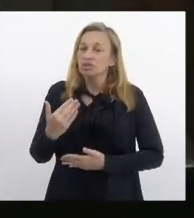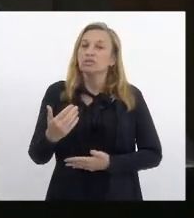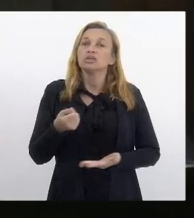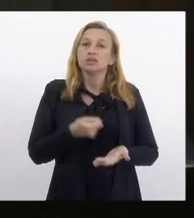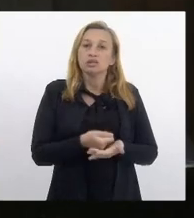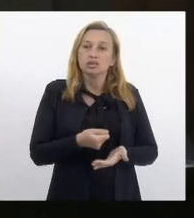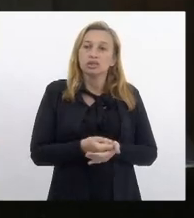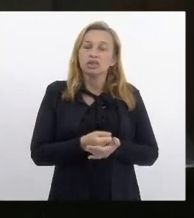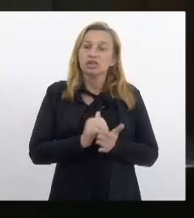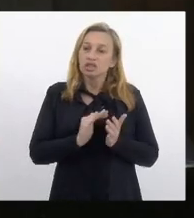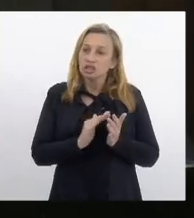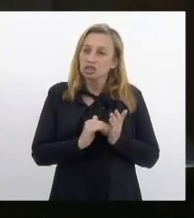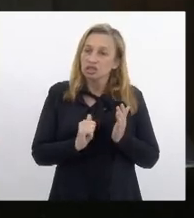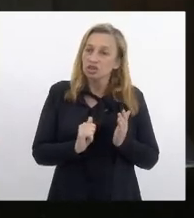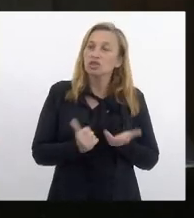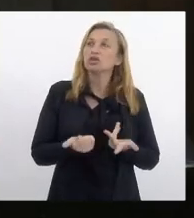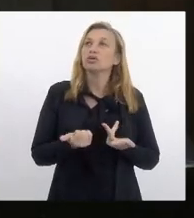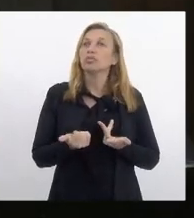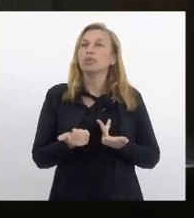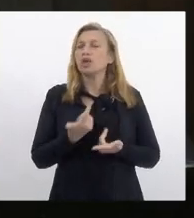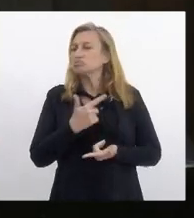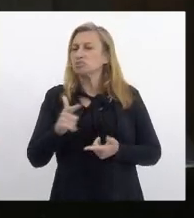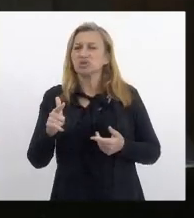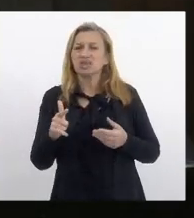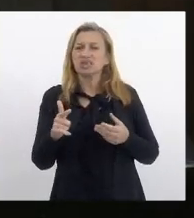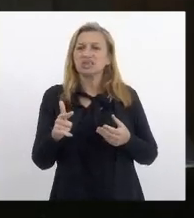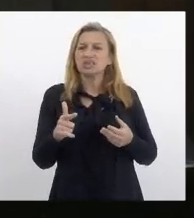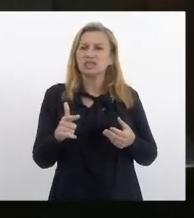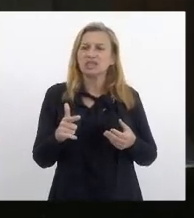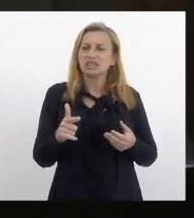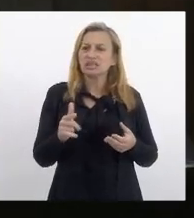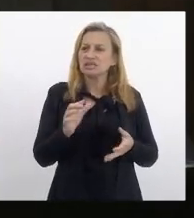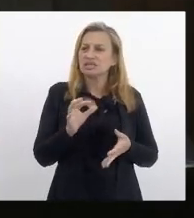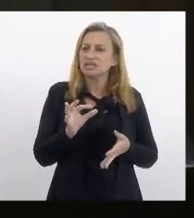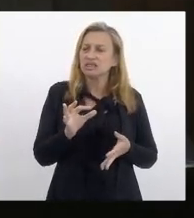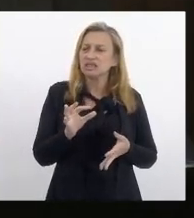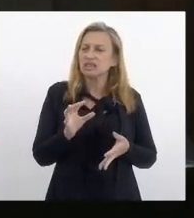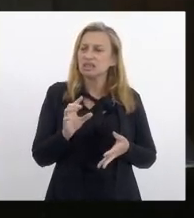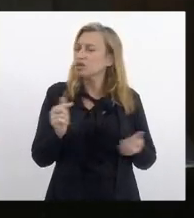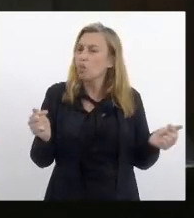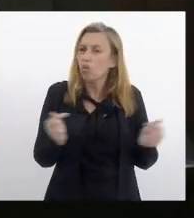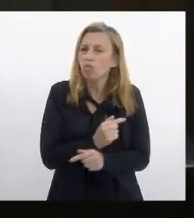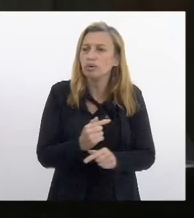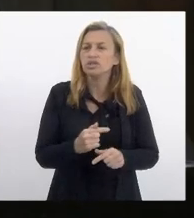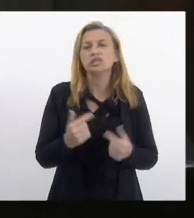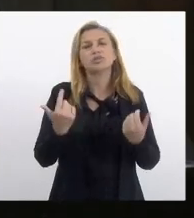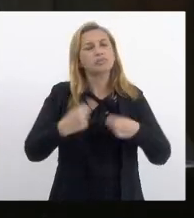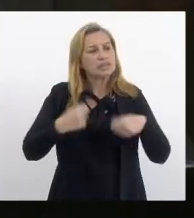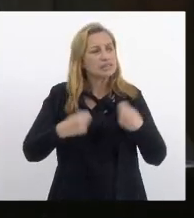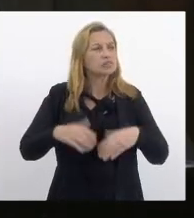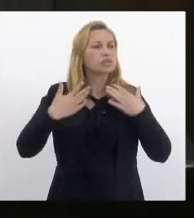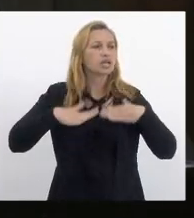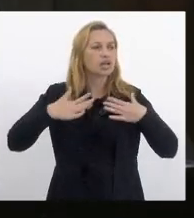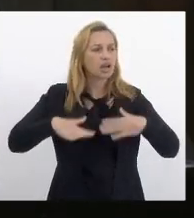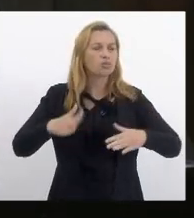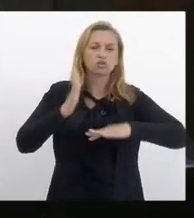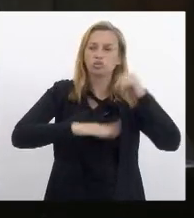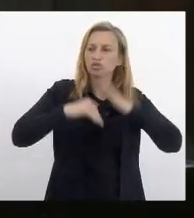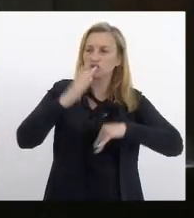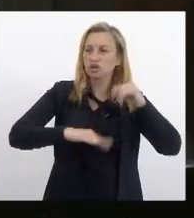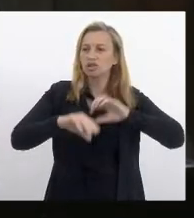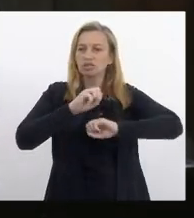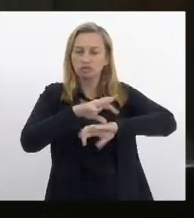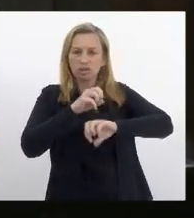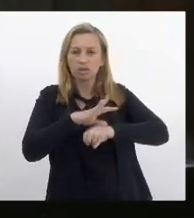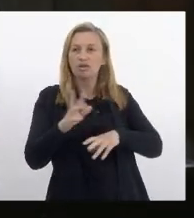caiam, para que as exigências que não têm cabimento sejam suprimidas e que possamos ter tranquilidade na situação dos profissionais da educação em